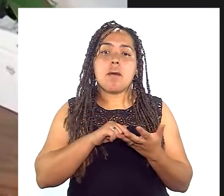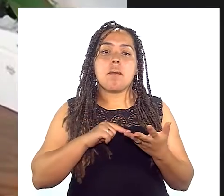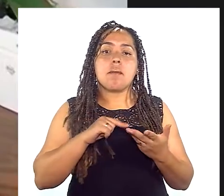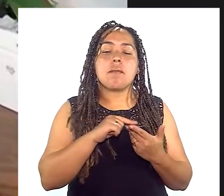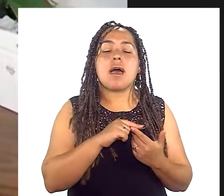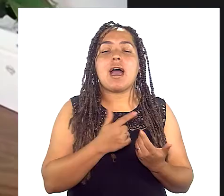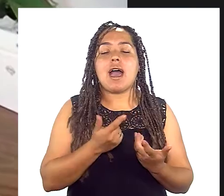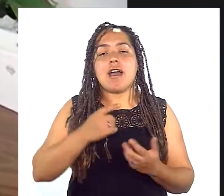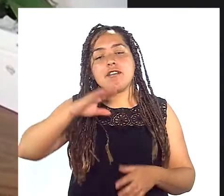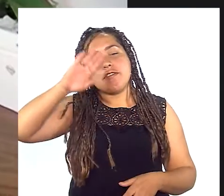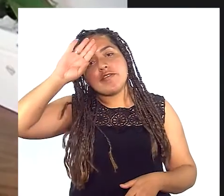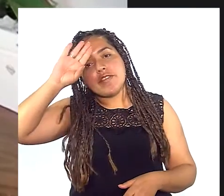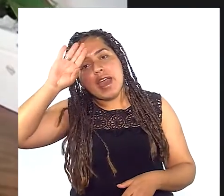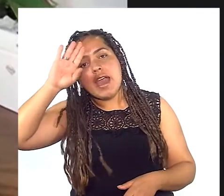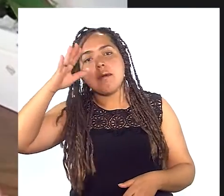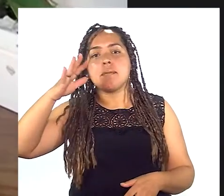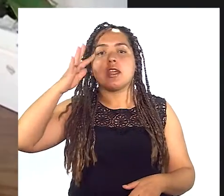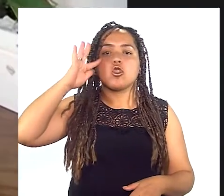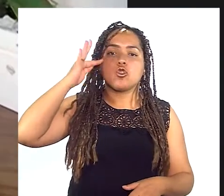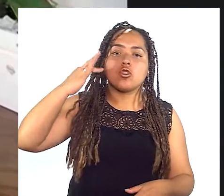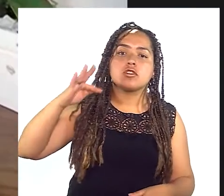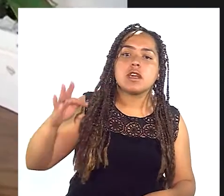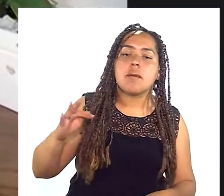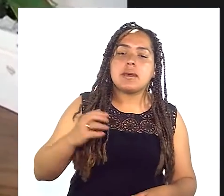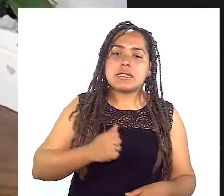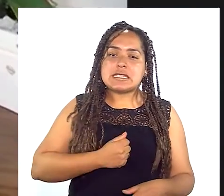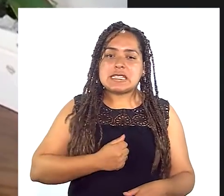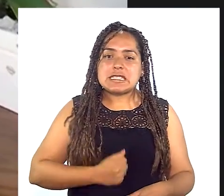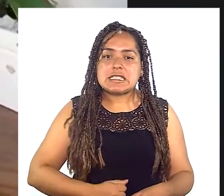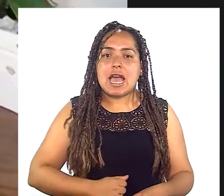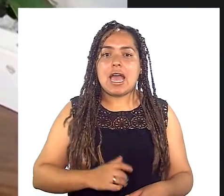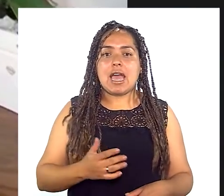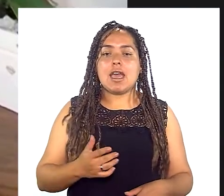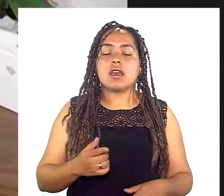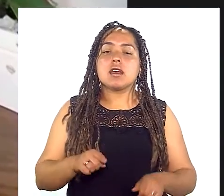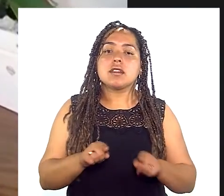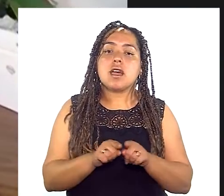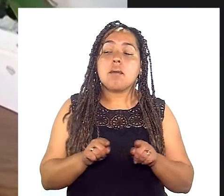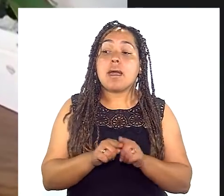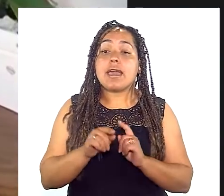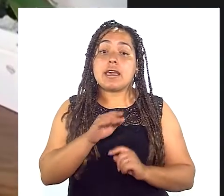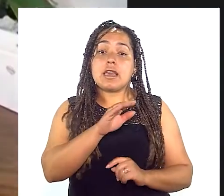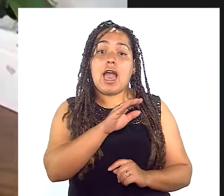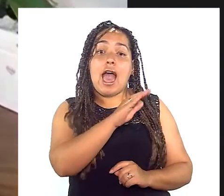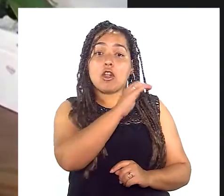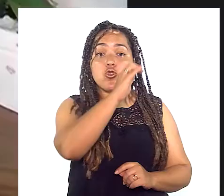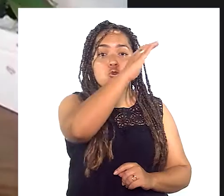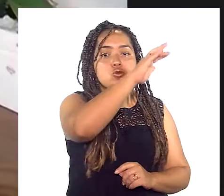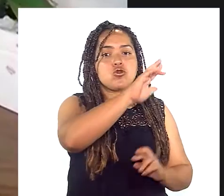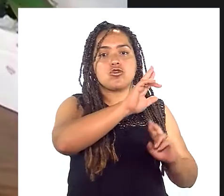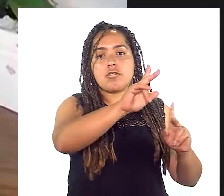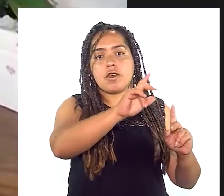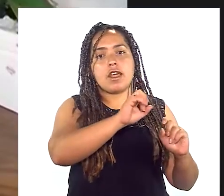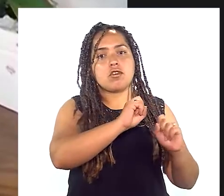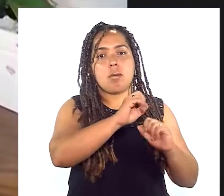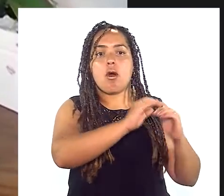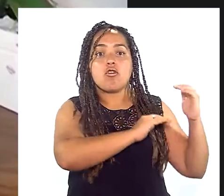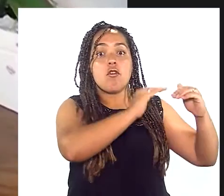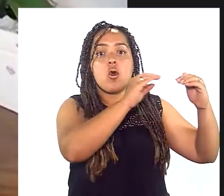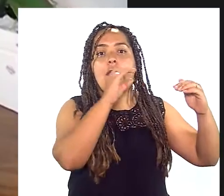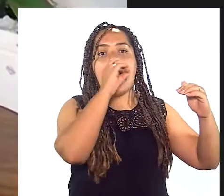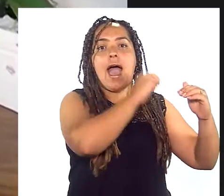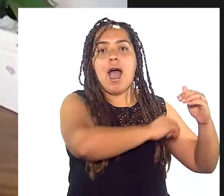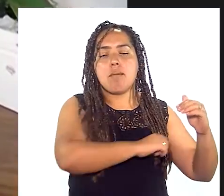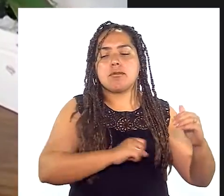sintomas gastrointestinais, como dor abdominal, diarreia, diferente dos adultos que têm aquele quadro gripal mais intenso, com evolução para